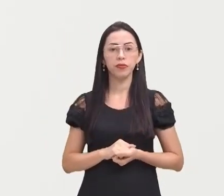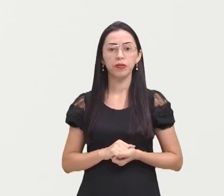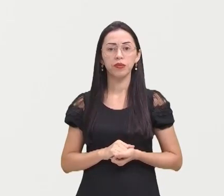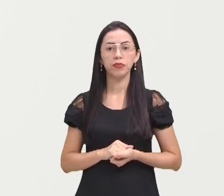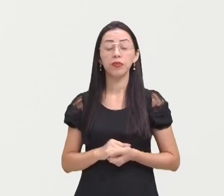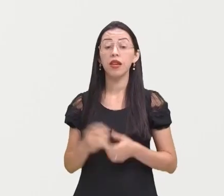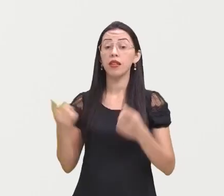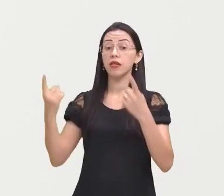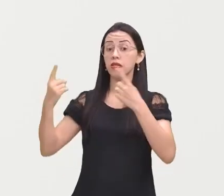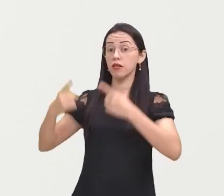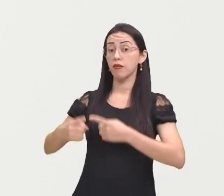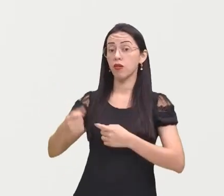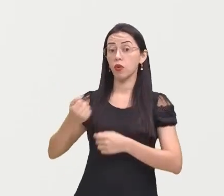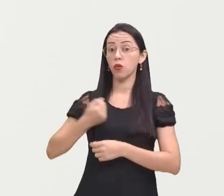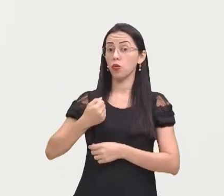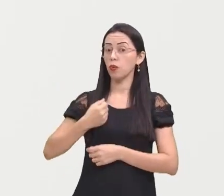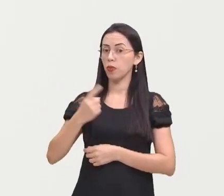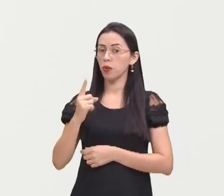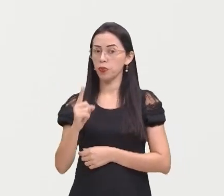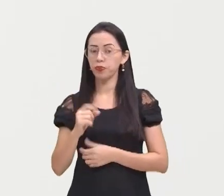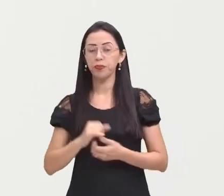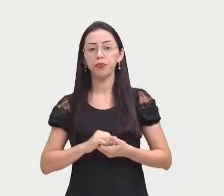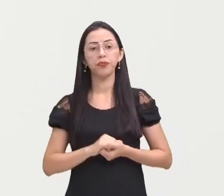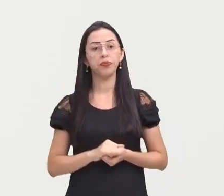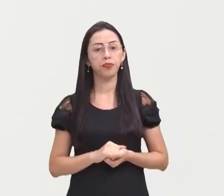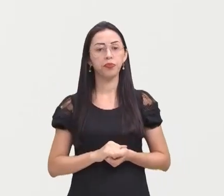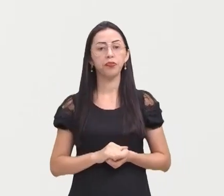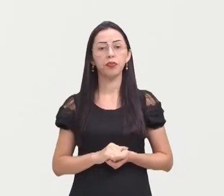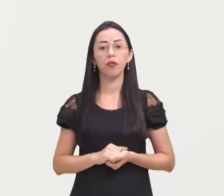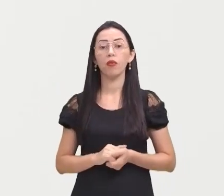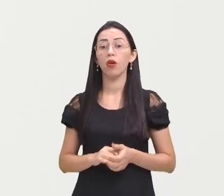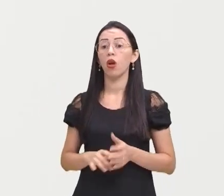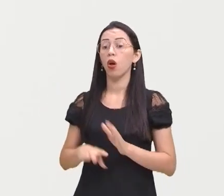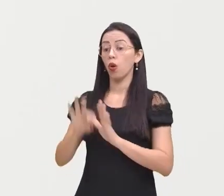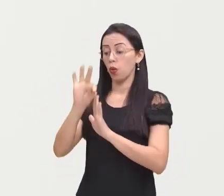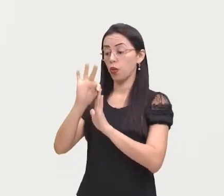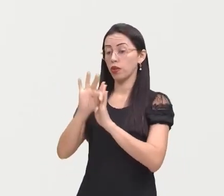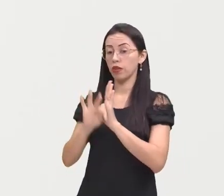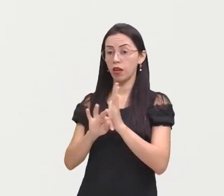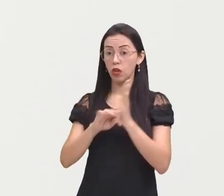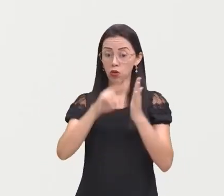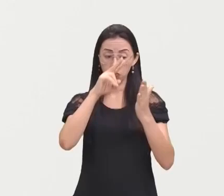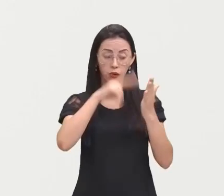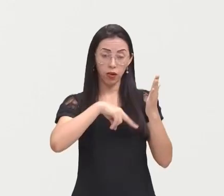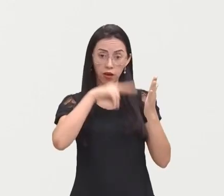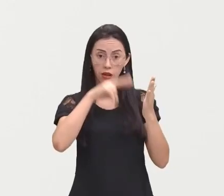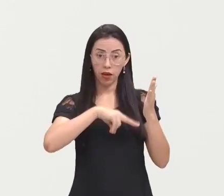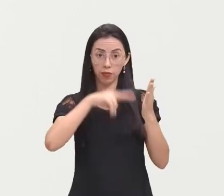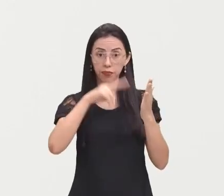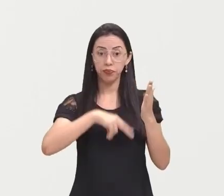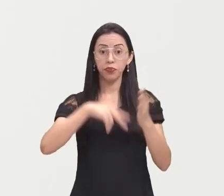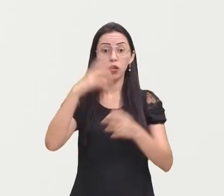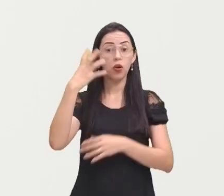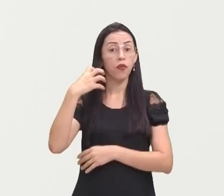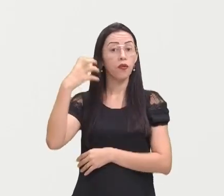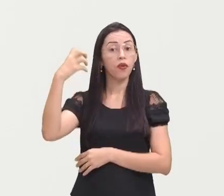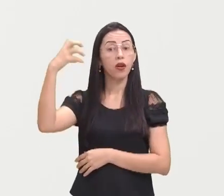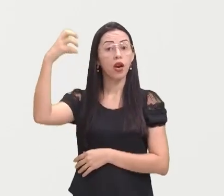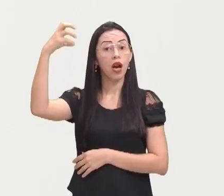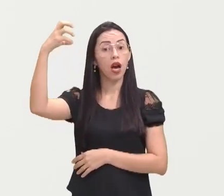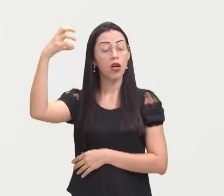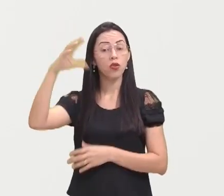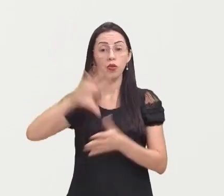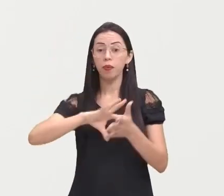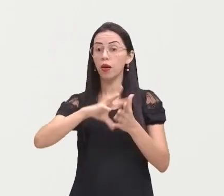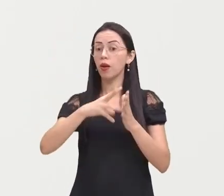Desafio número 1. Leia o texto abaixo. Viagem para a Amazônia.